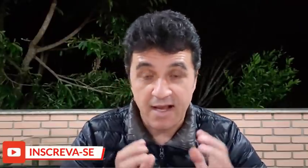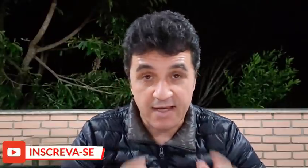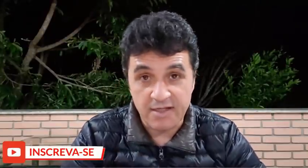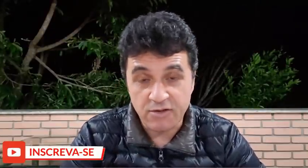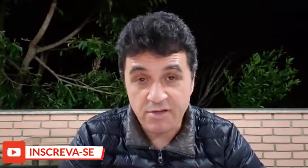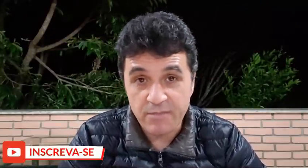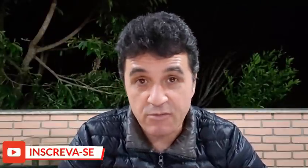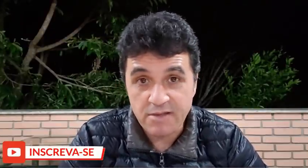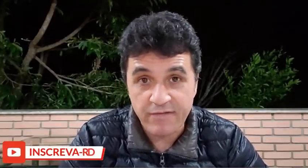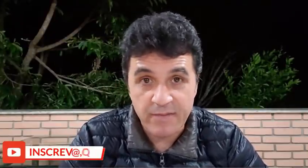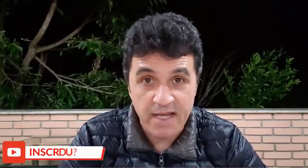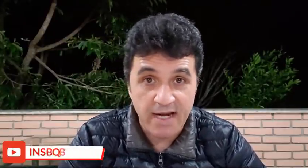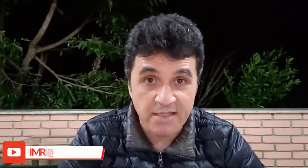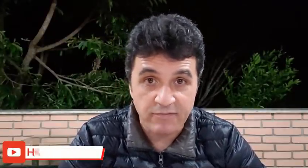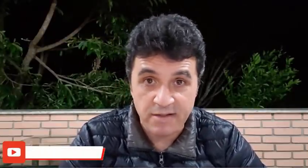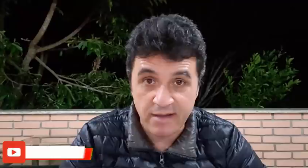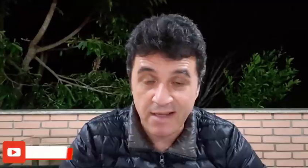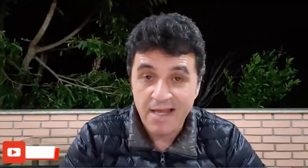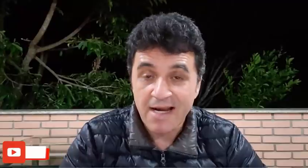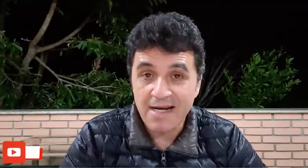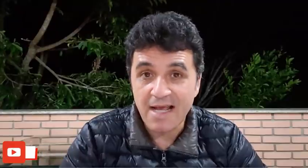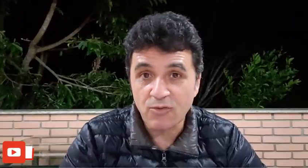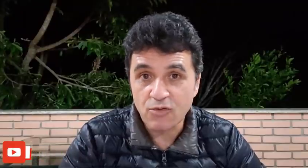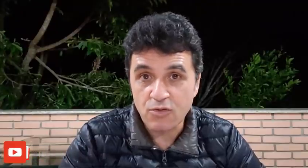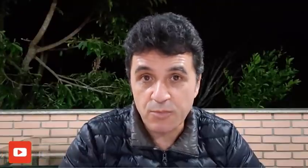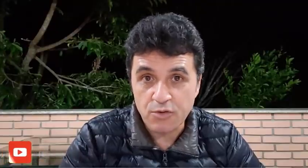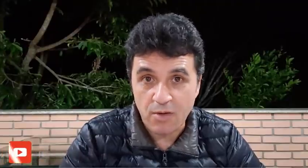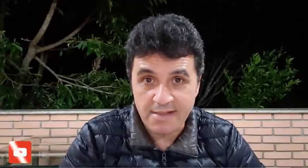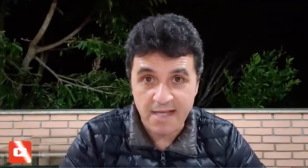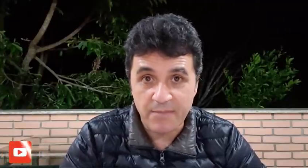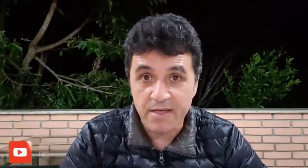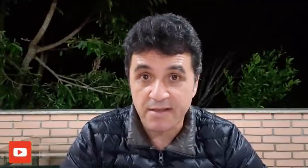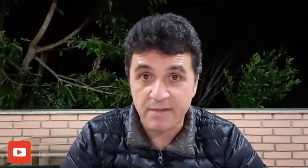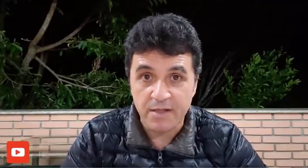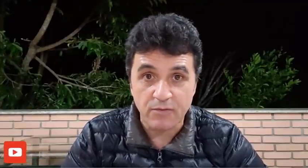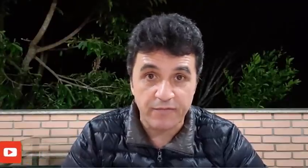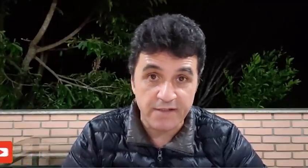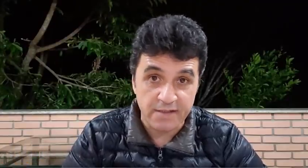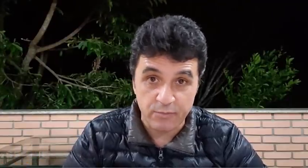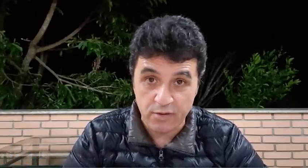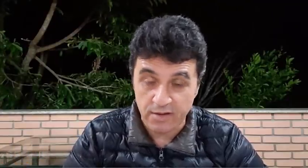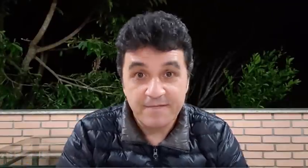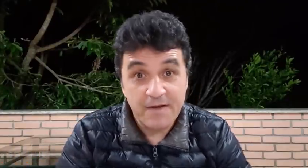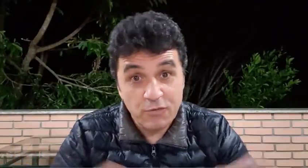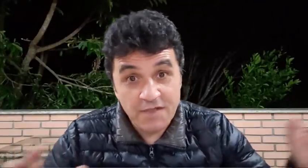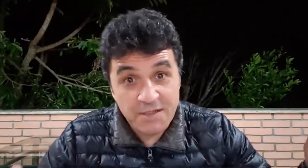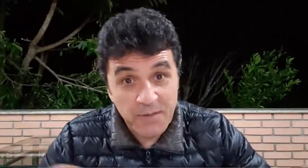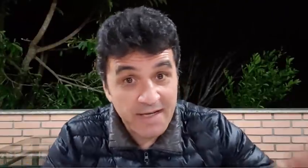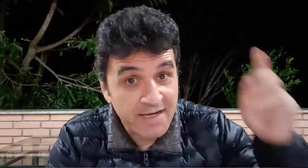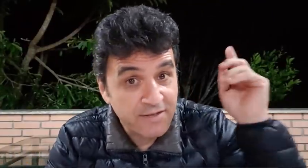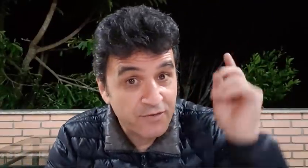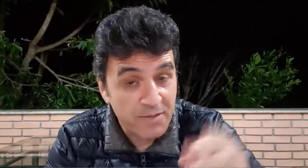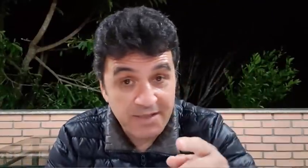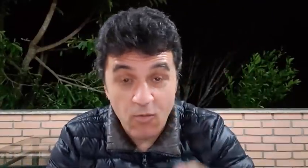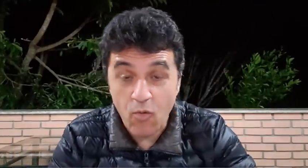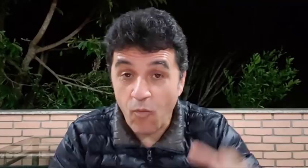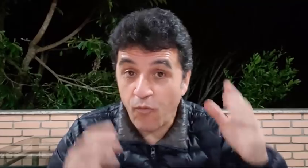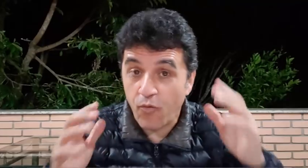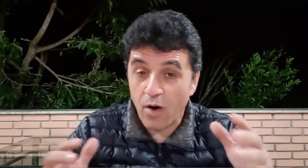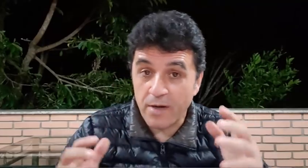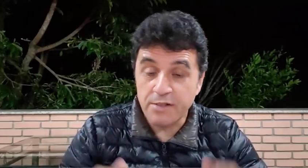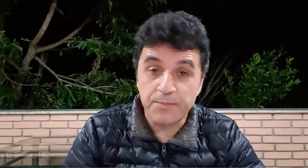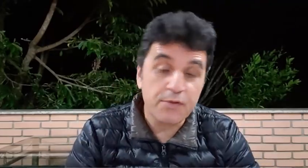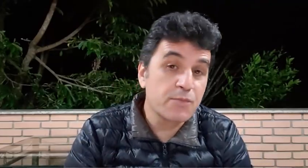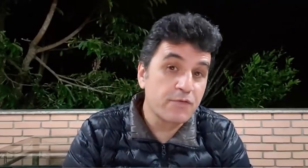conhece, aqueles seus amigos e familiares que você tem lá nos grupos do WhatsApp e também do Facebook. Vamos espalhar essa informação